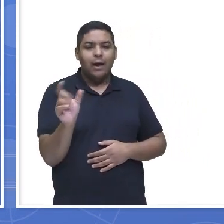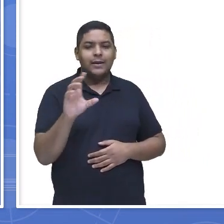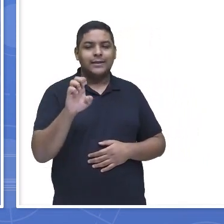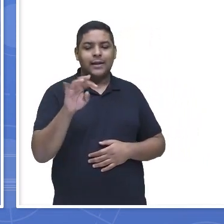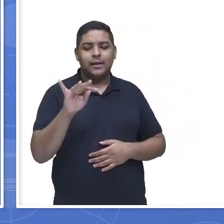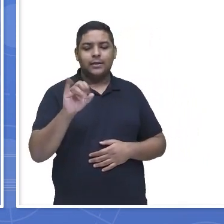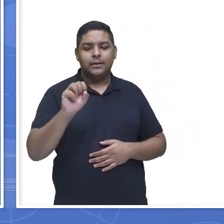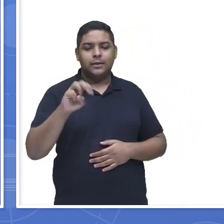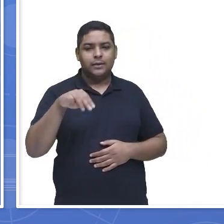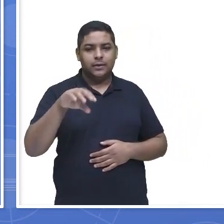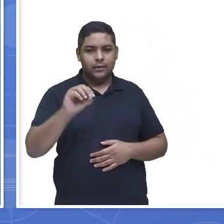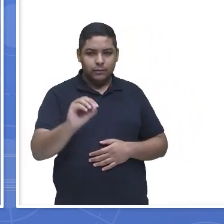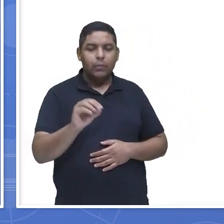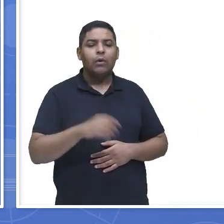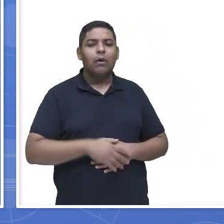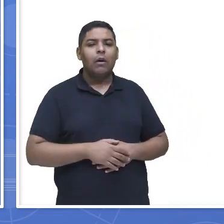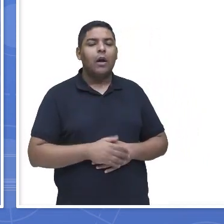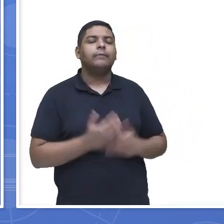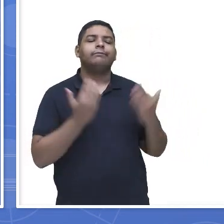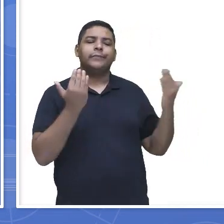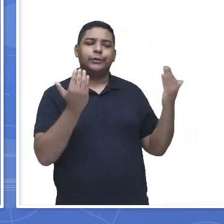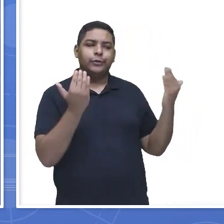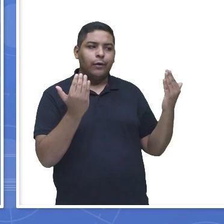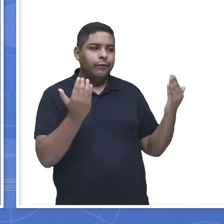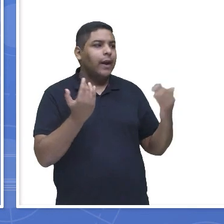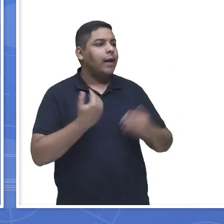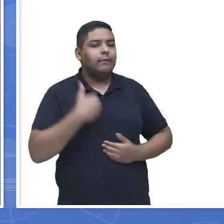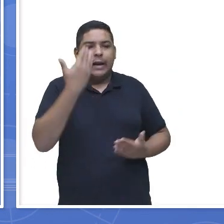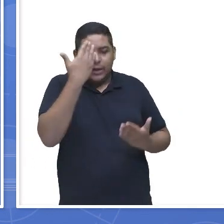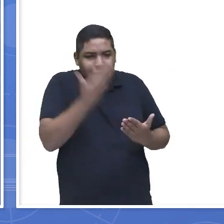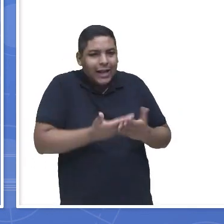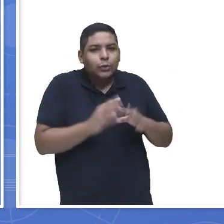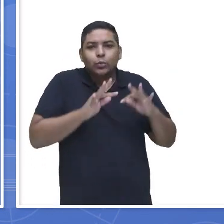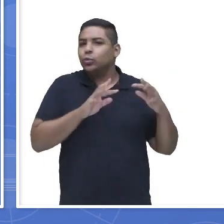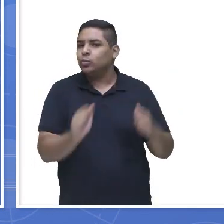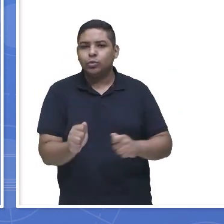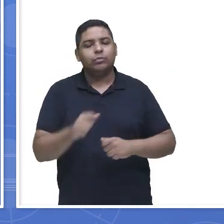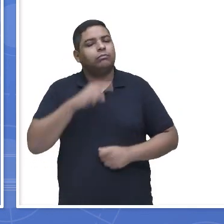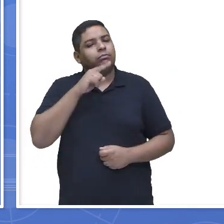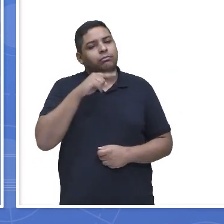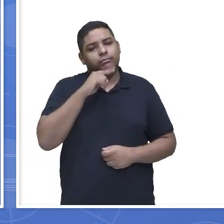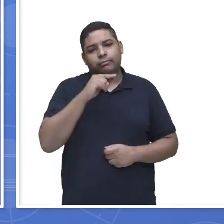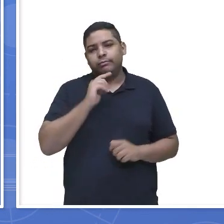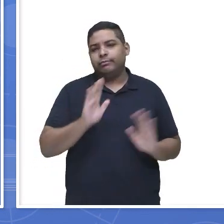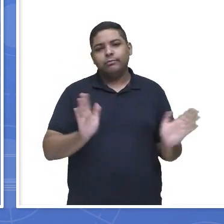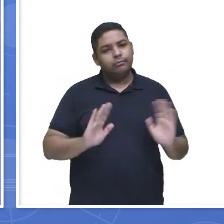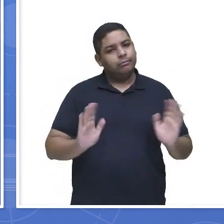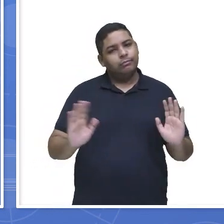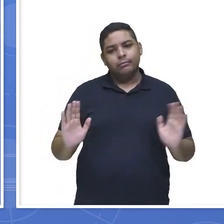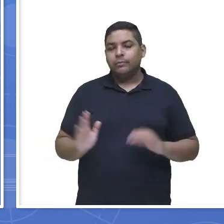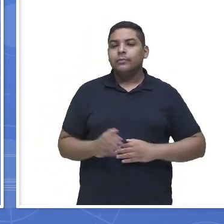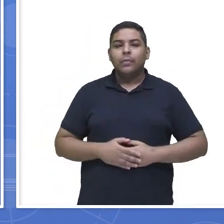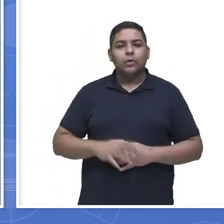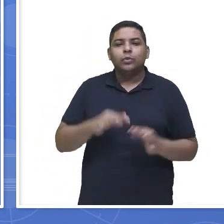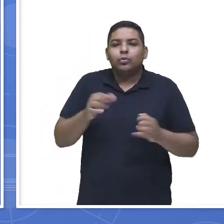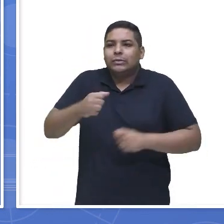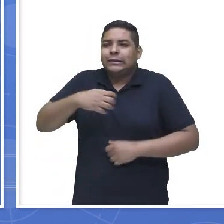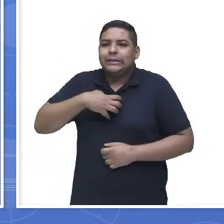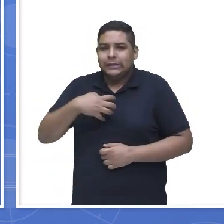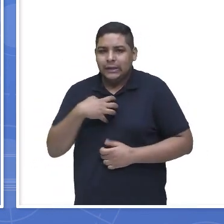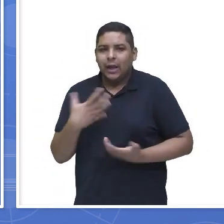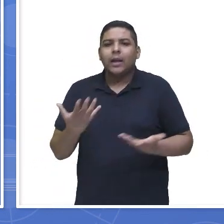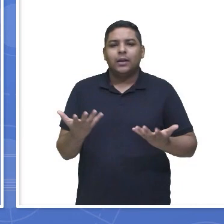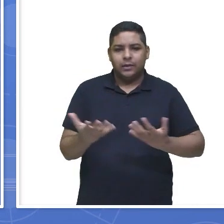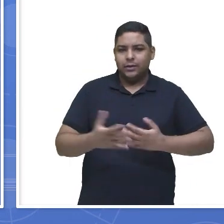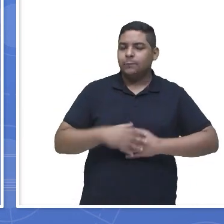desconfiar. É bom não acreditar em tudo aquilo que a gente ouve, em tudo aquilo que a gente vê, em tudo aquilo que a gente sente, em tudo aquilo que a gente...